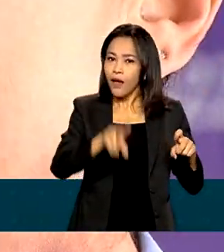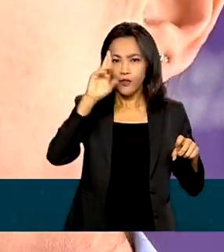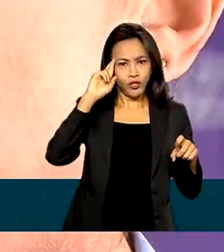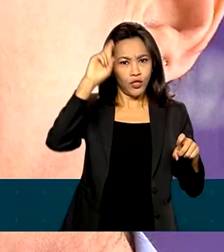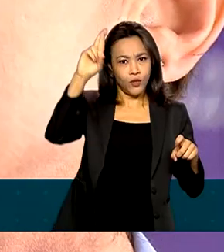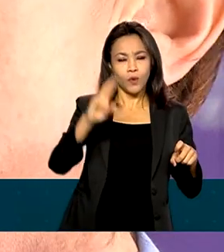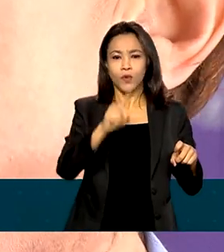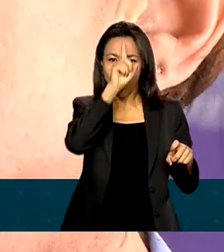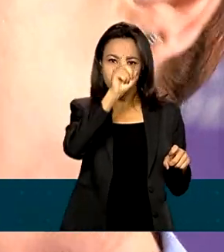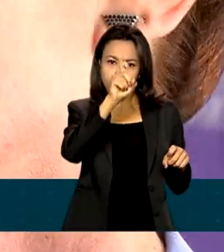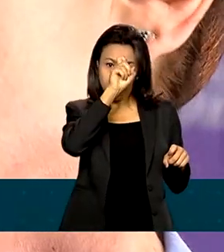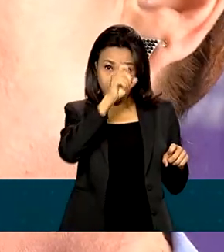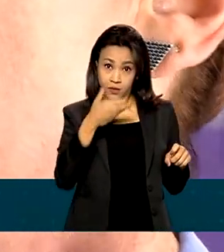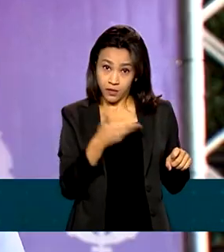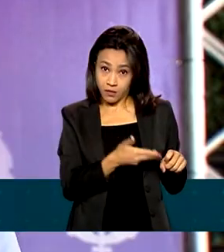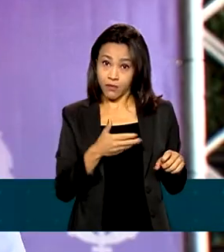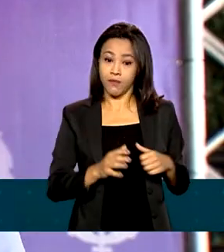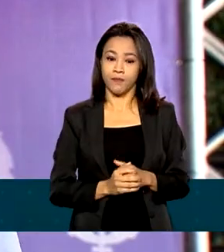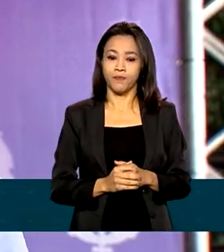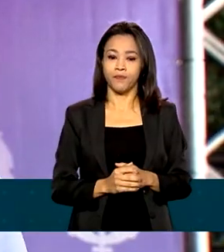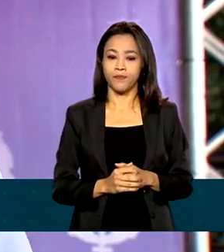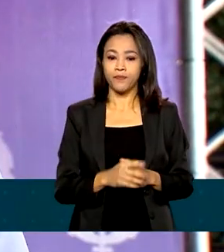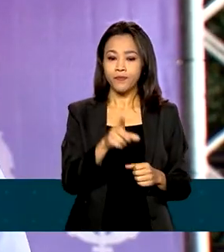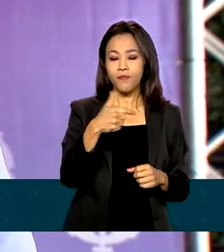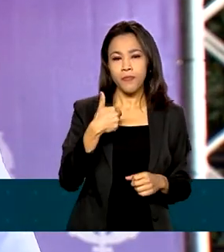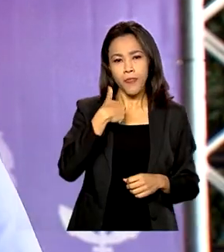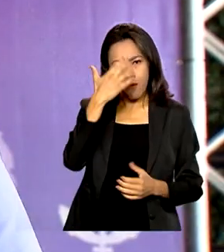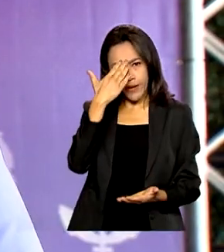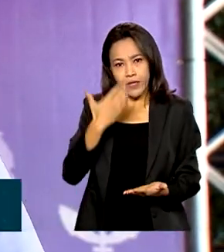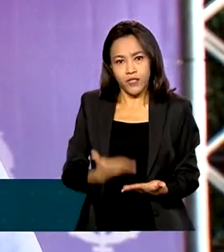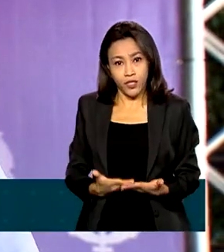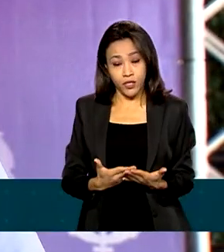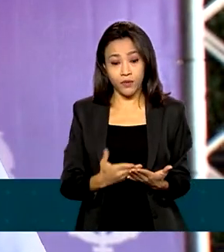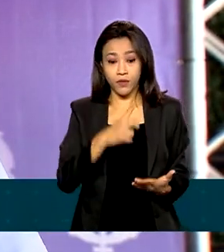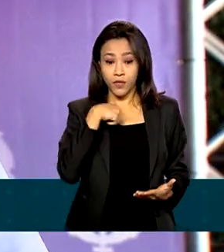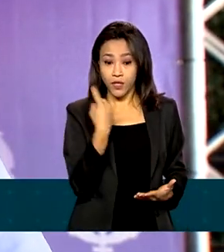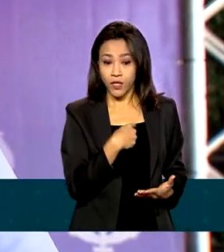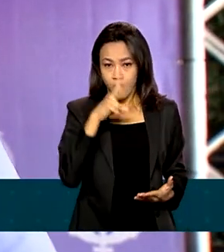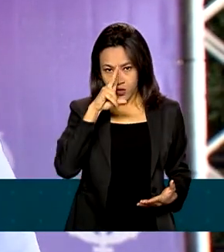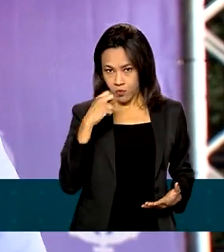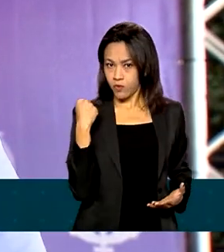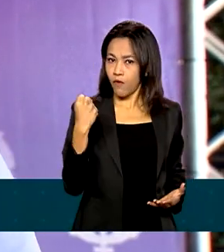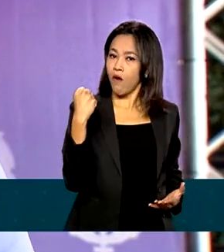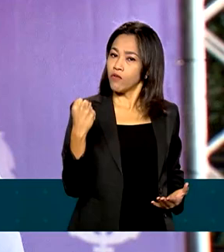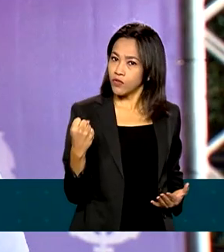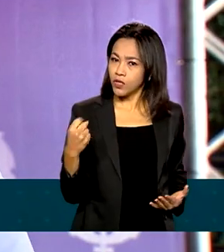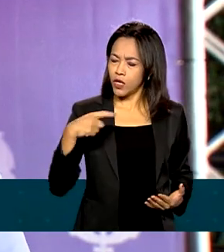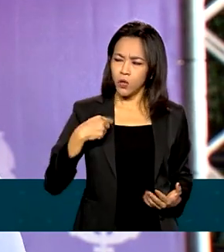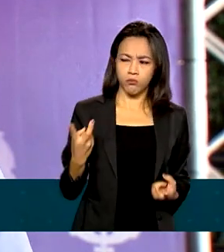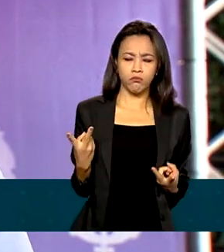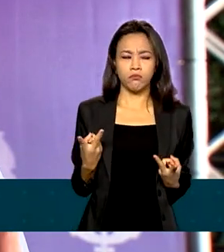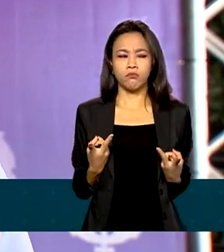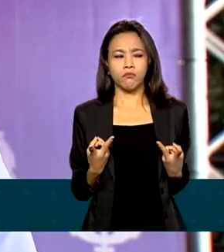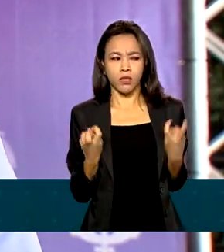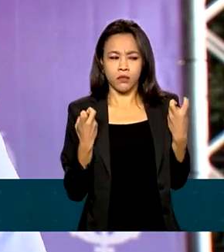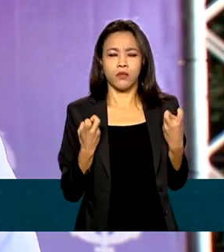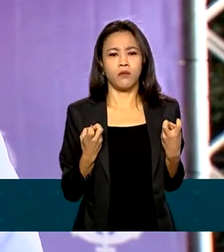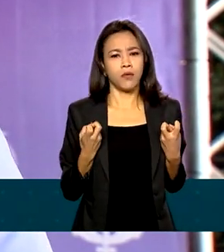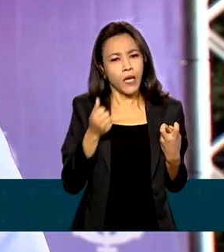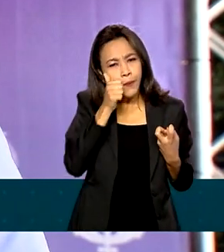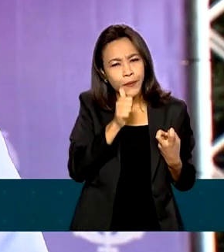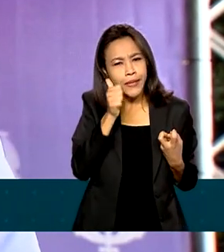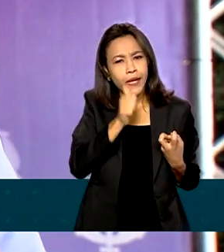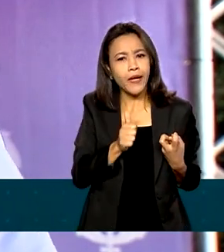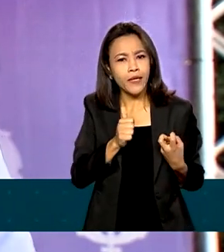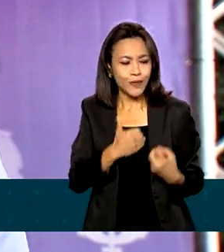Hospital Central da Aeronáutica. Eu acredito que é na diferença que a gente é mais forte. Eu percebo muito bem que a mulher,